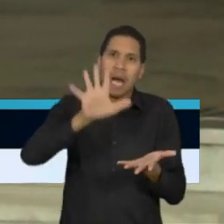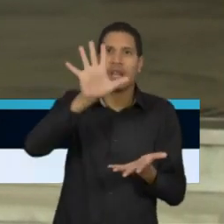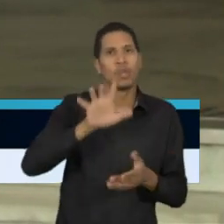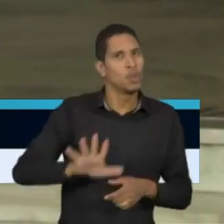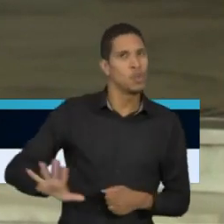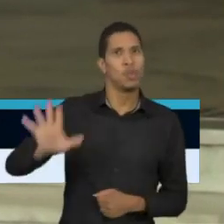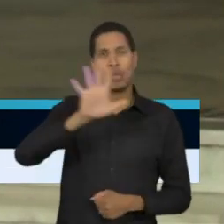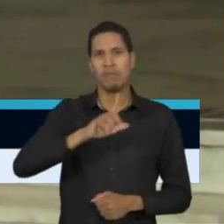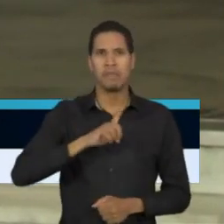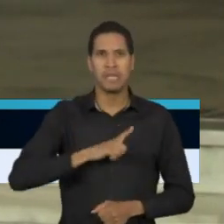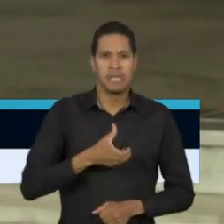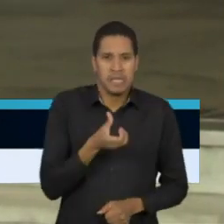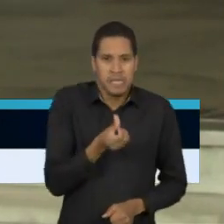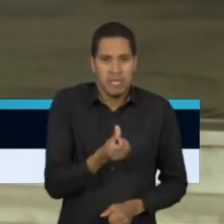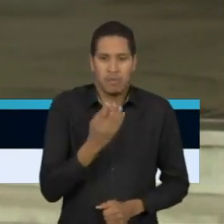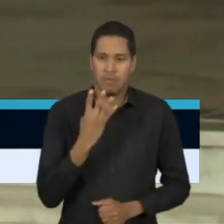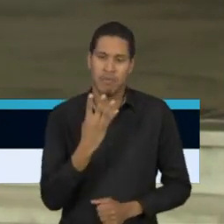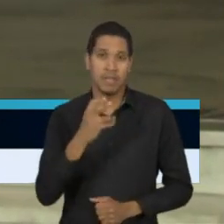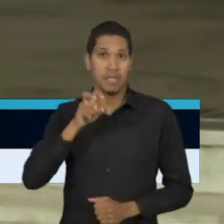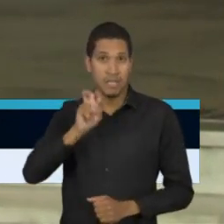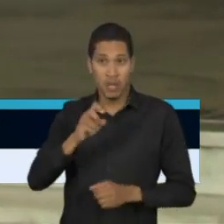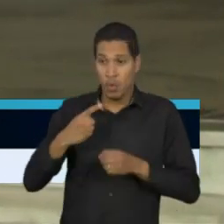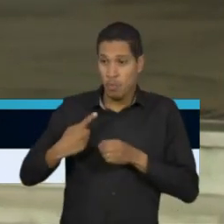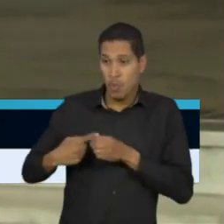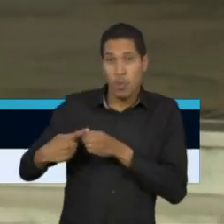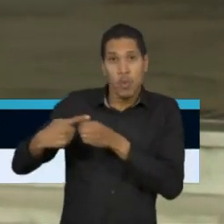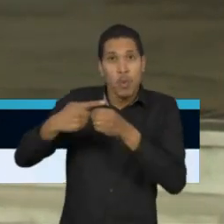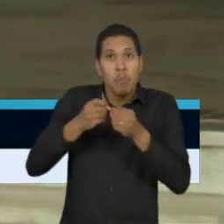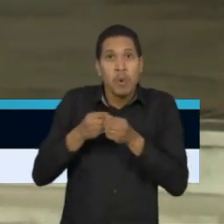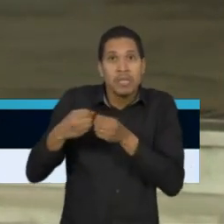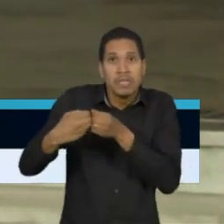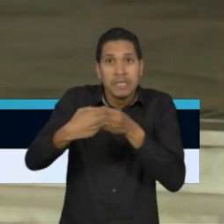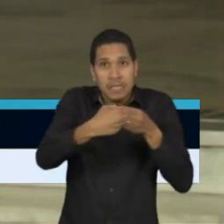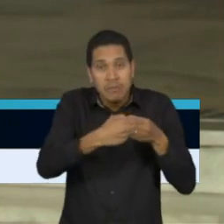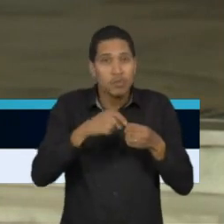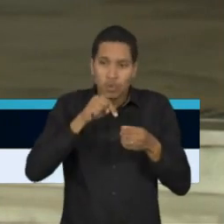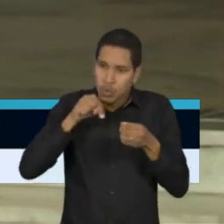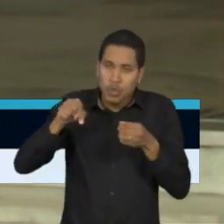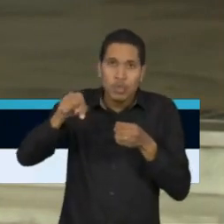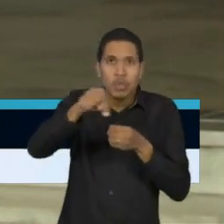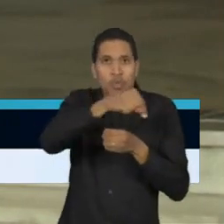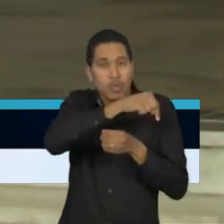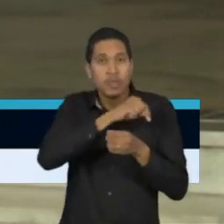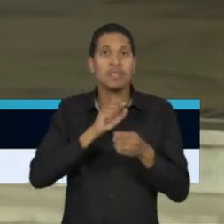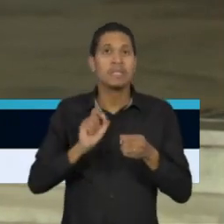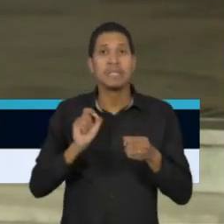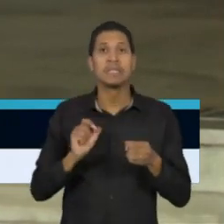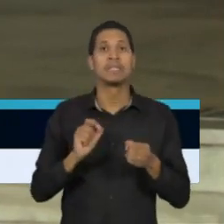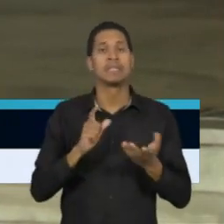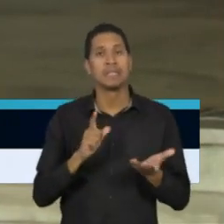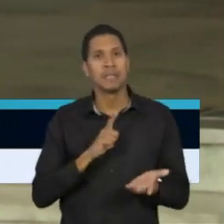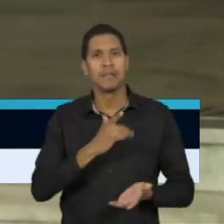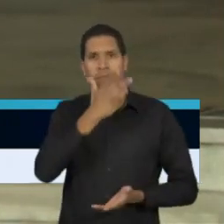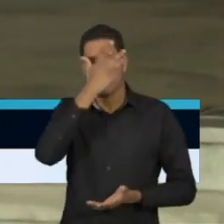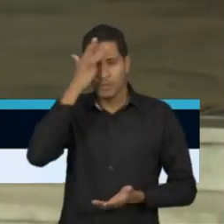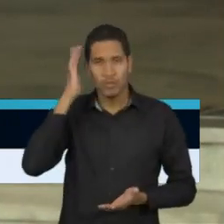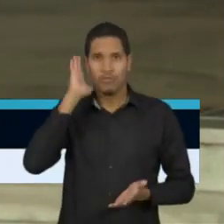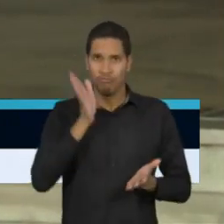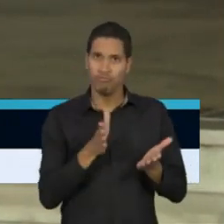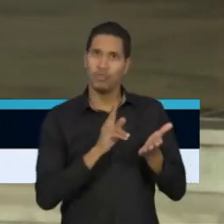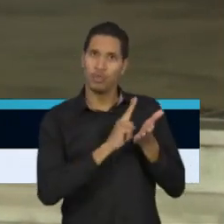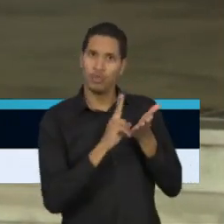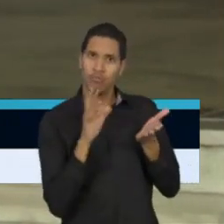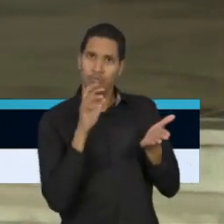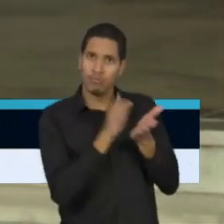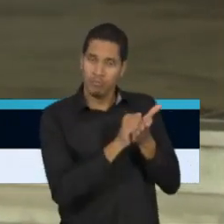de 645 municípios. São todas as pessoas que constam do nosso cadastro